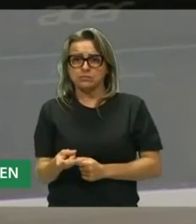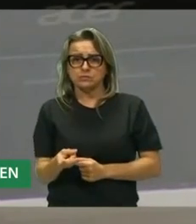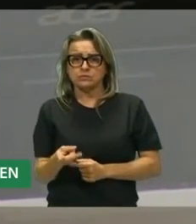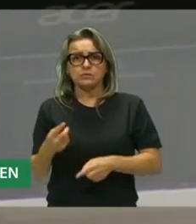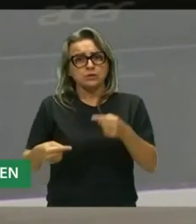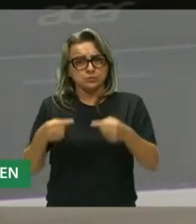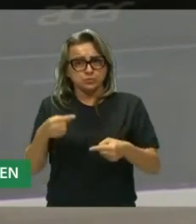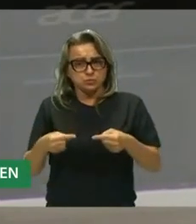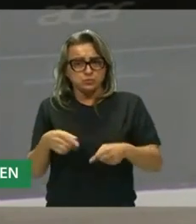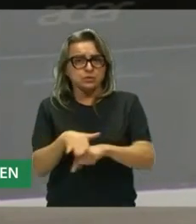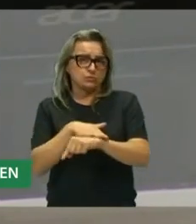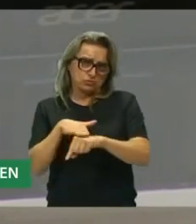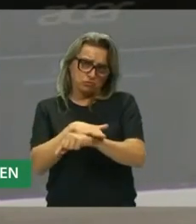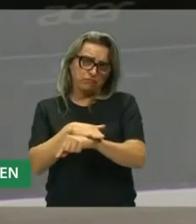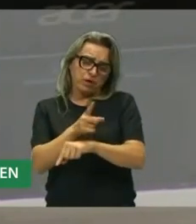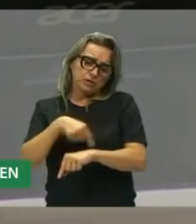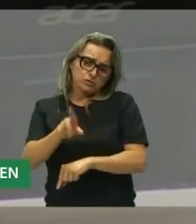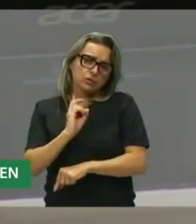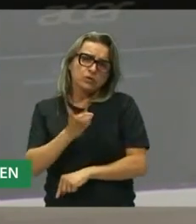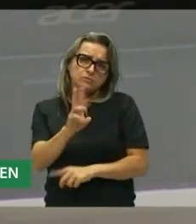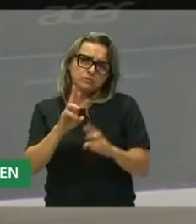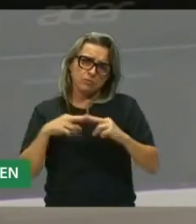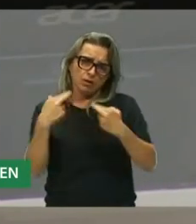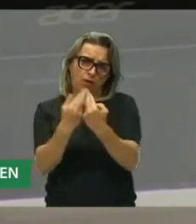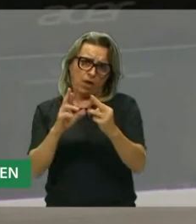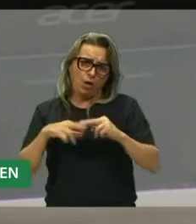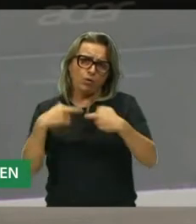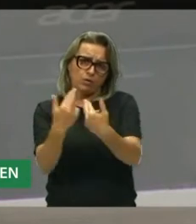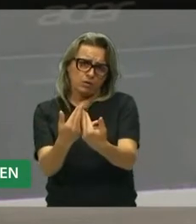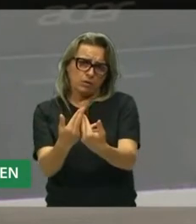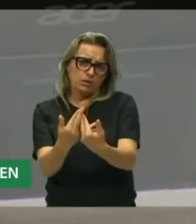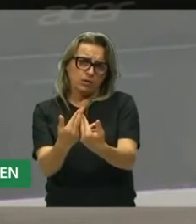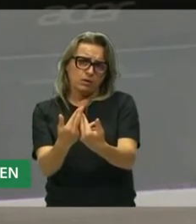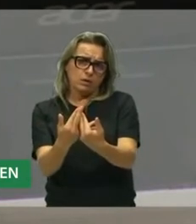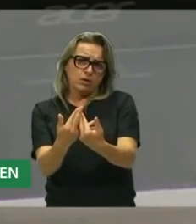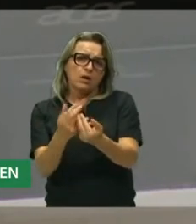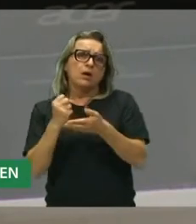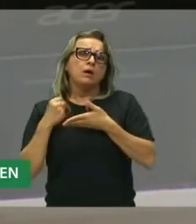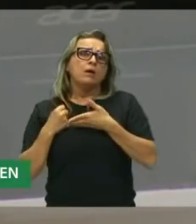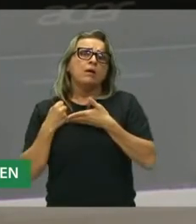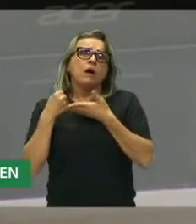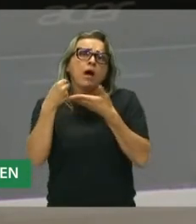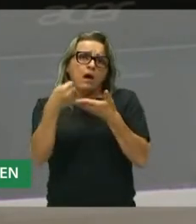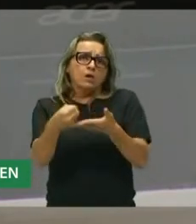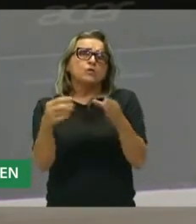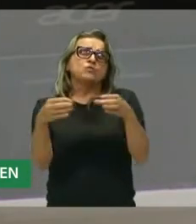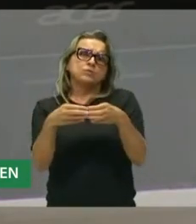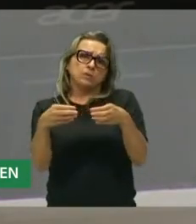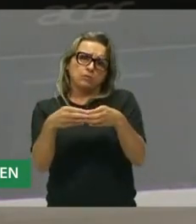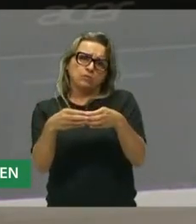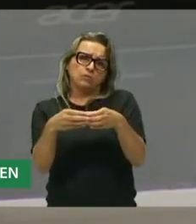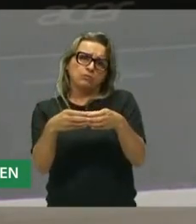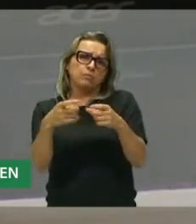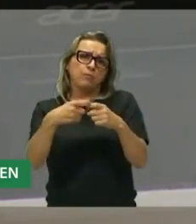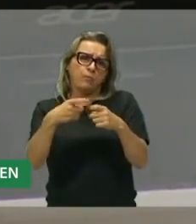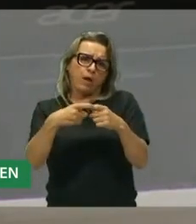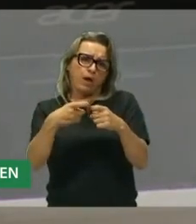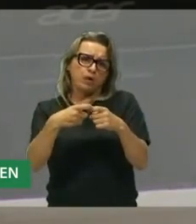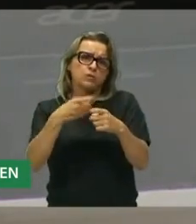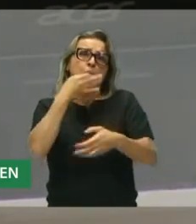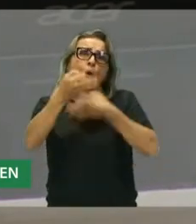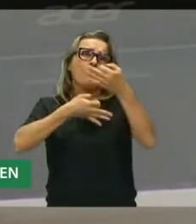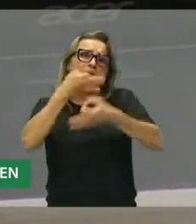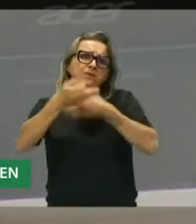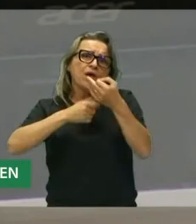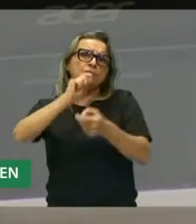e a gente tem nos se reunido constantemente para propiciar ao corpo clínico opinar sobre as questões administrativas do